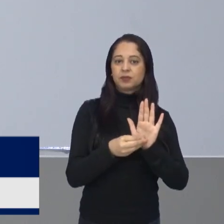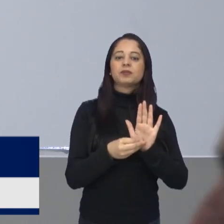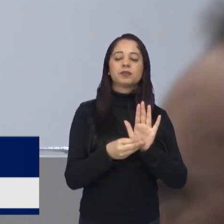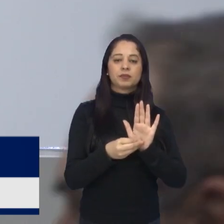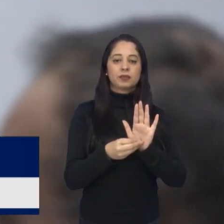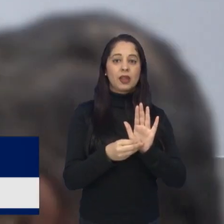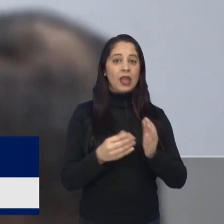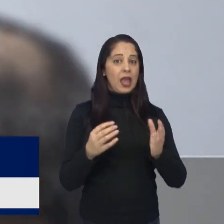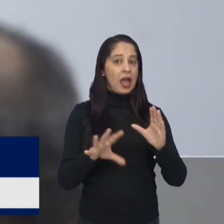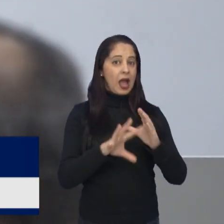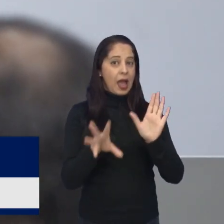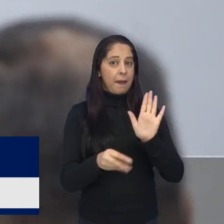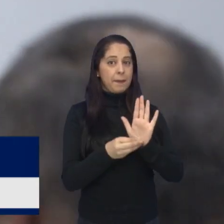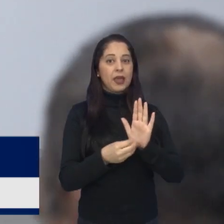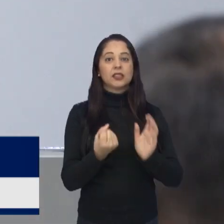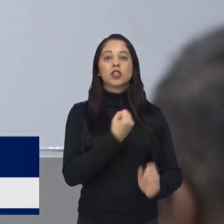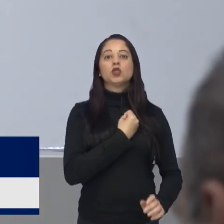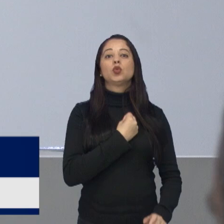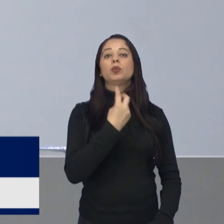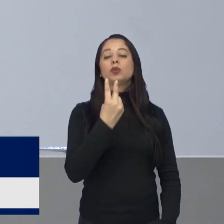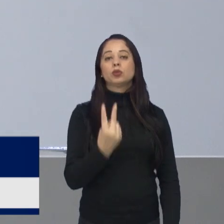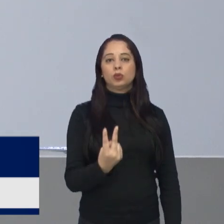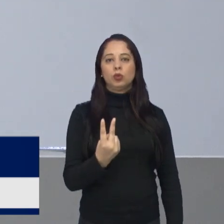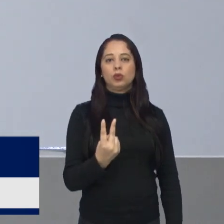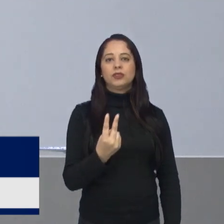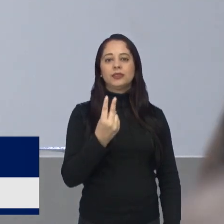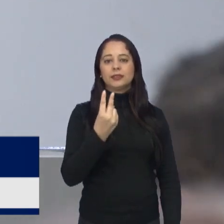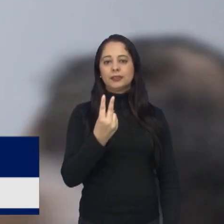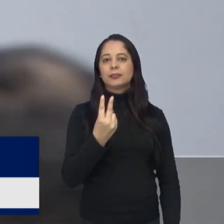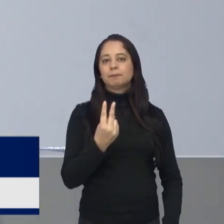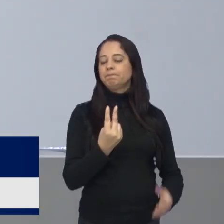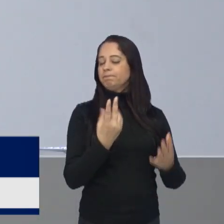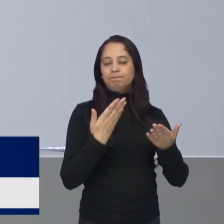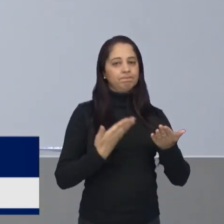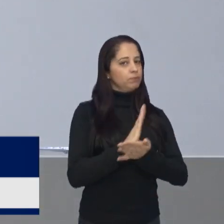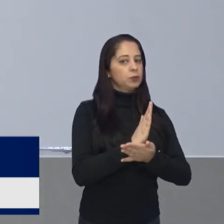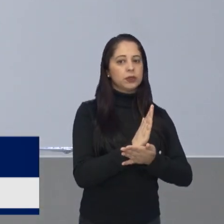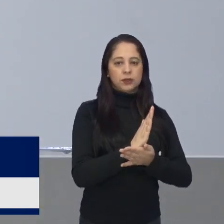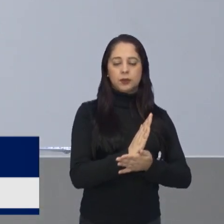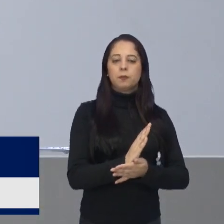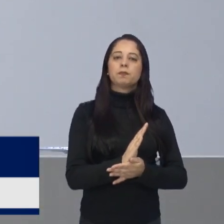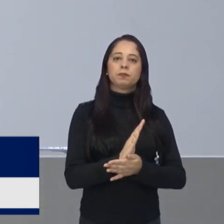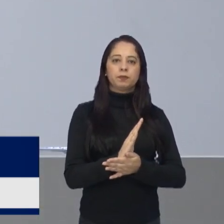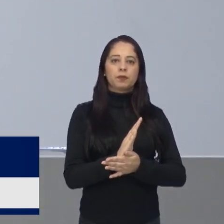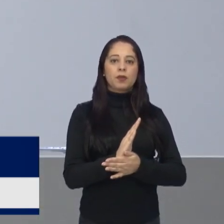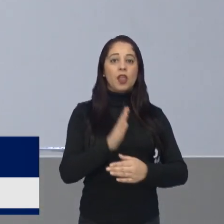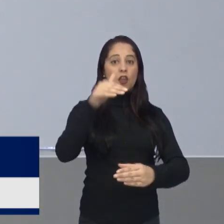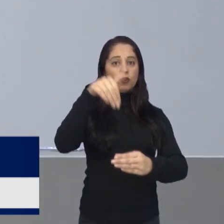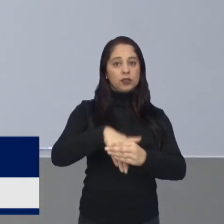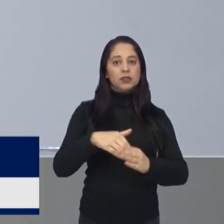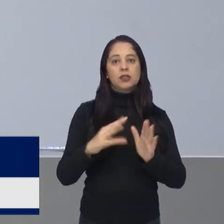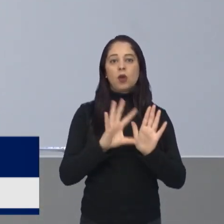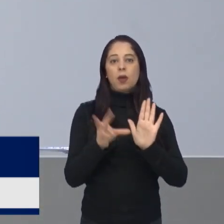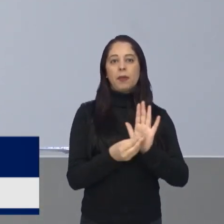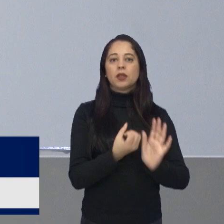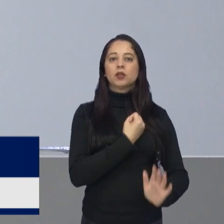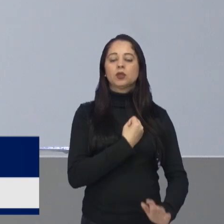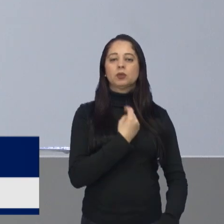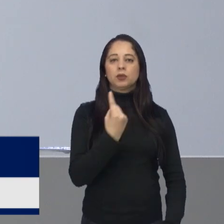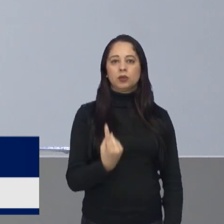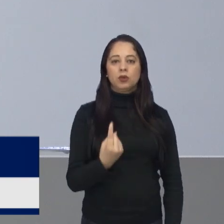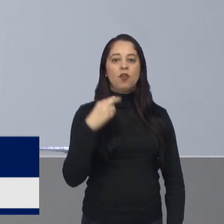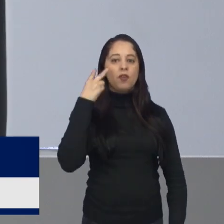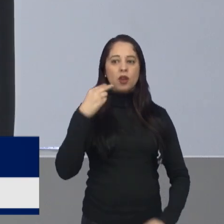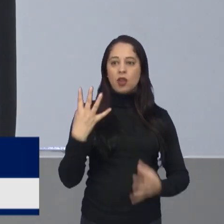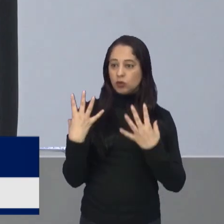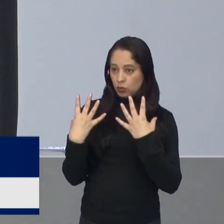que a emenda número 2 teve sua tramitação rejeitada pelo plenário. Em votação, a emenda de número 1. Vereadores